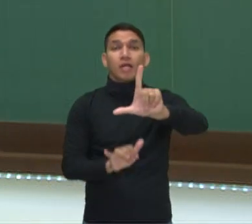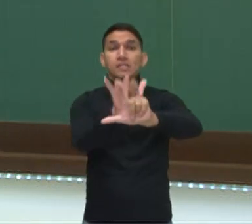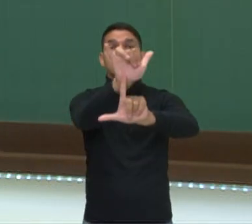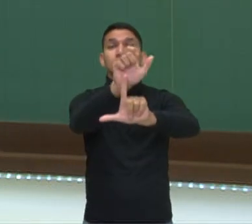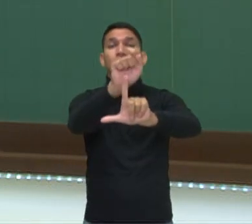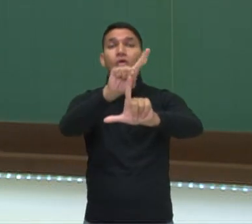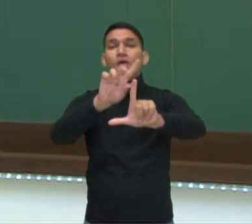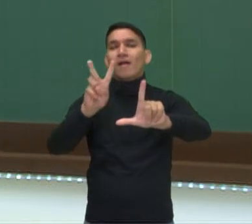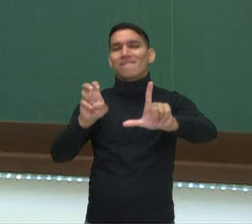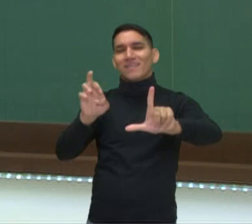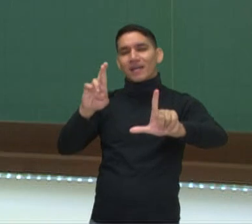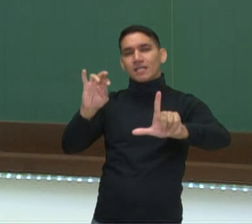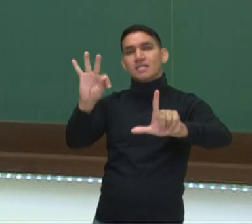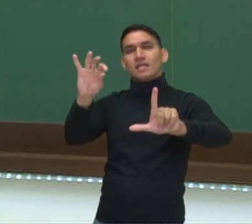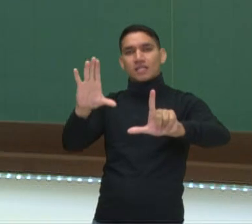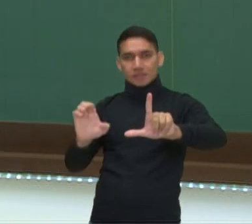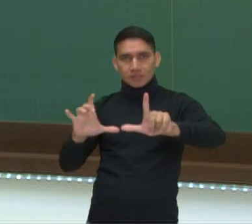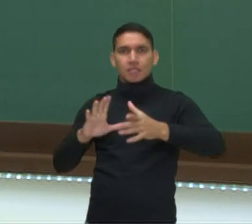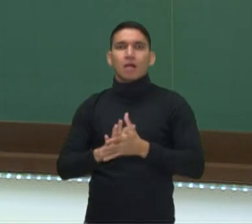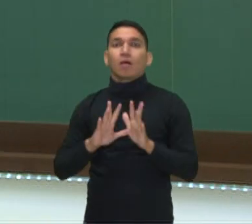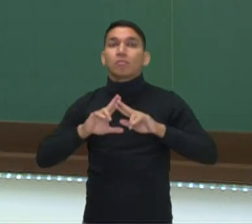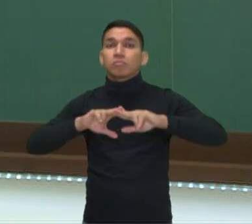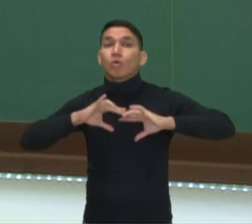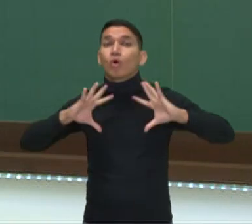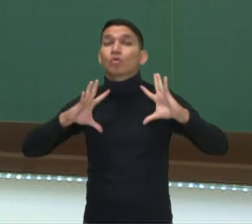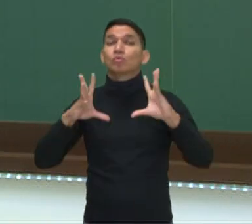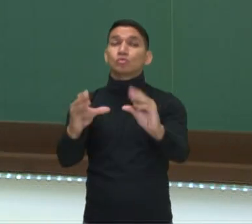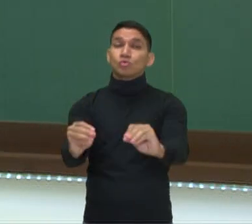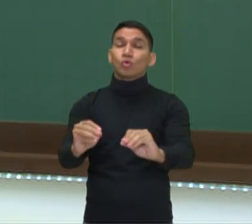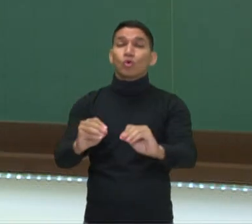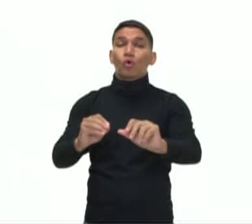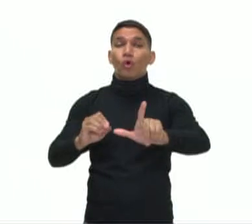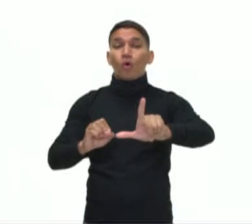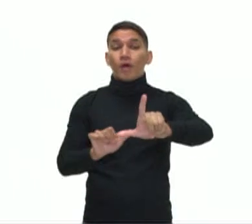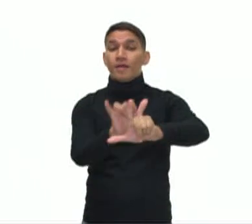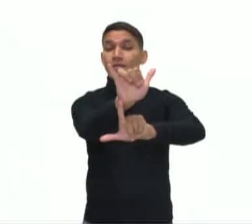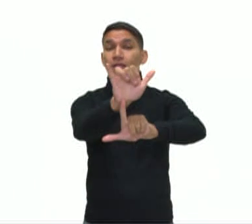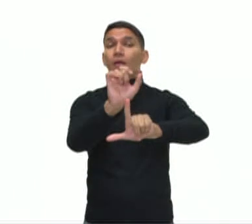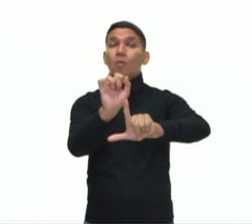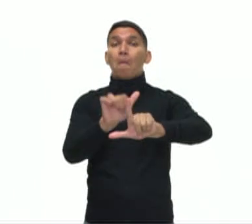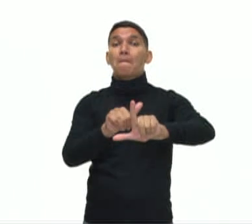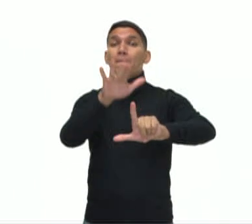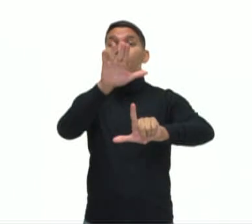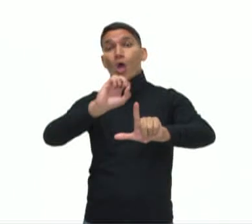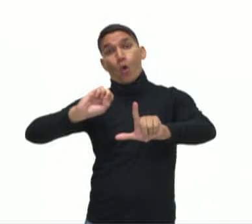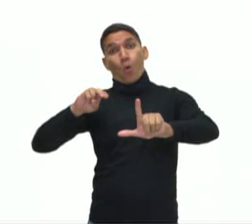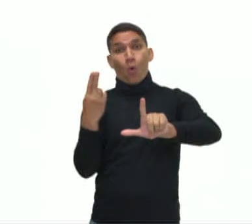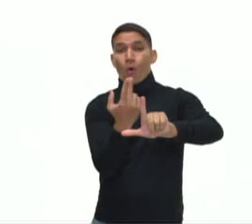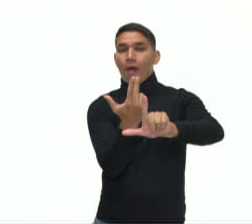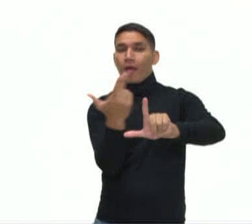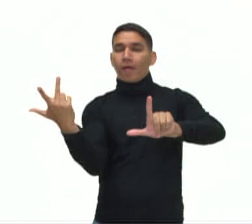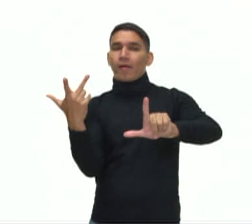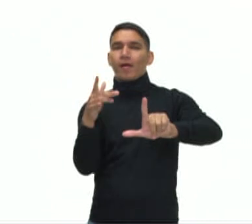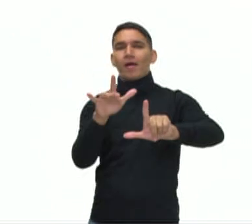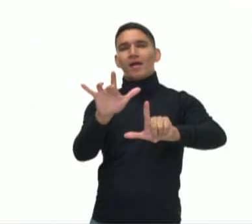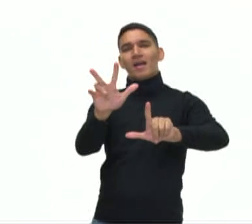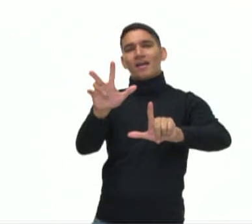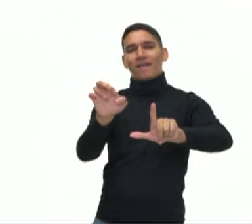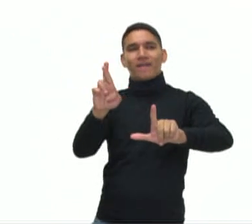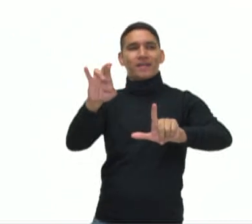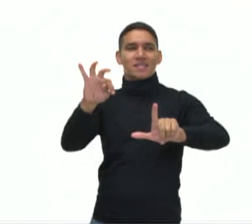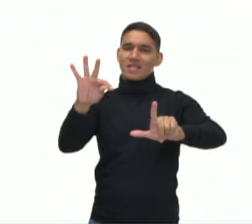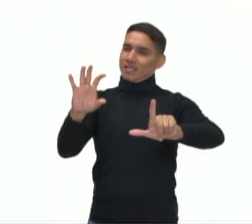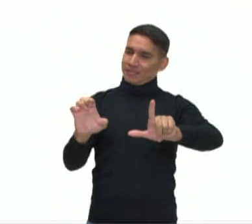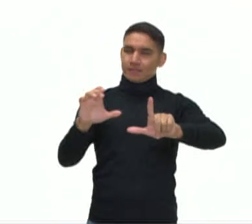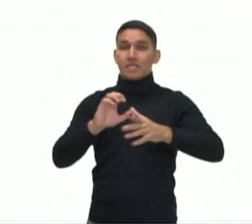né? Então, a imagem dela são todos os valores de y maior ou igual ao meu y vértice.